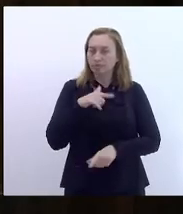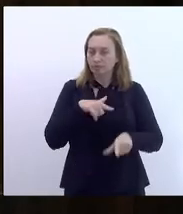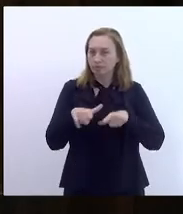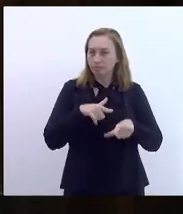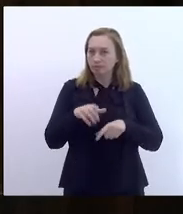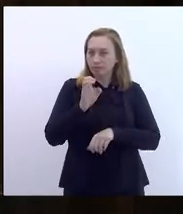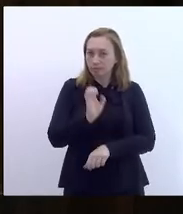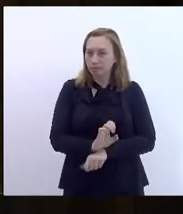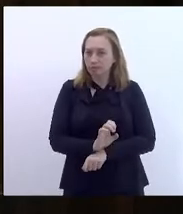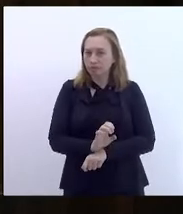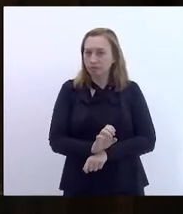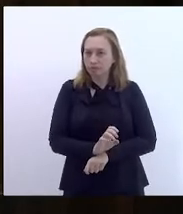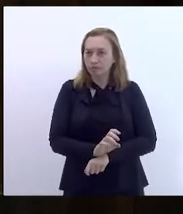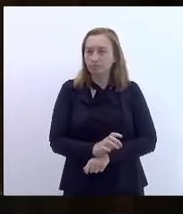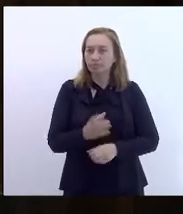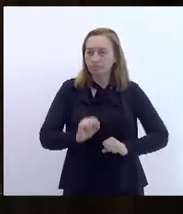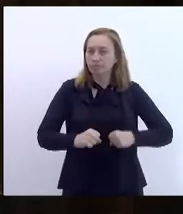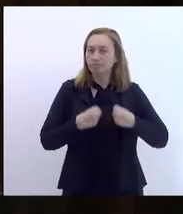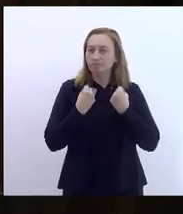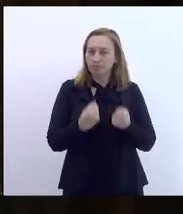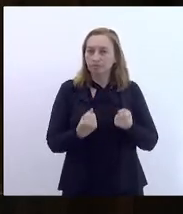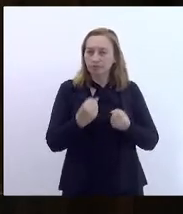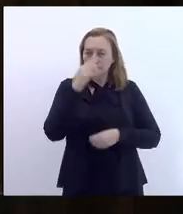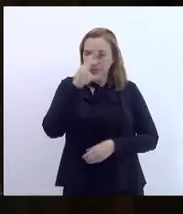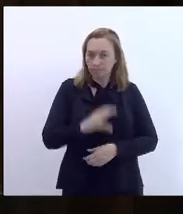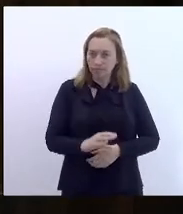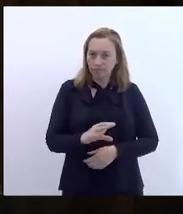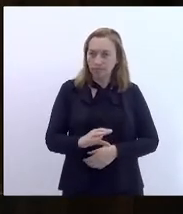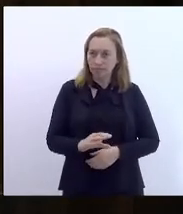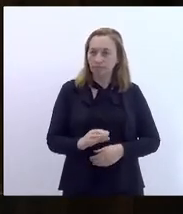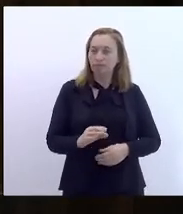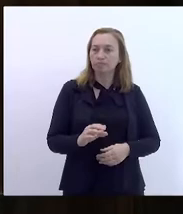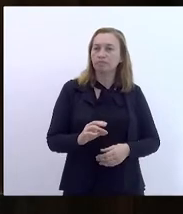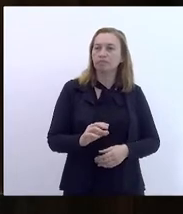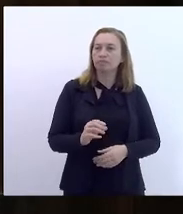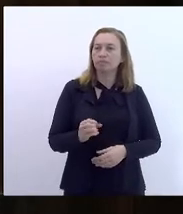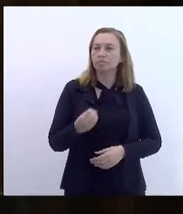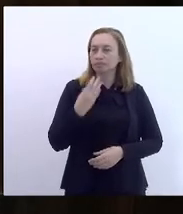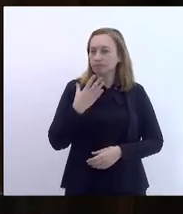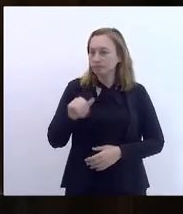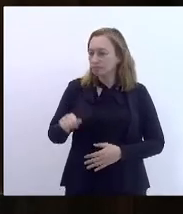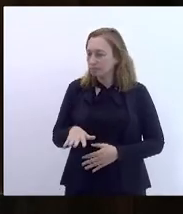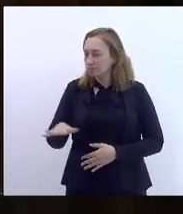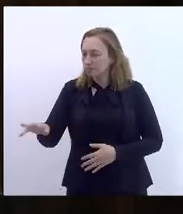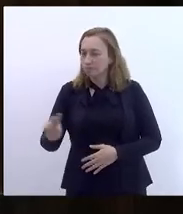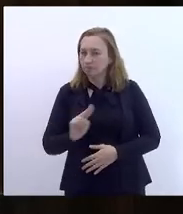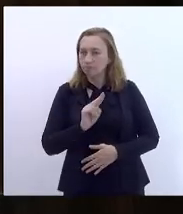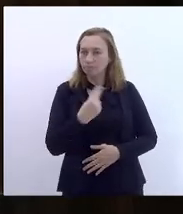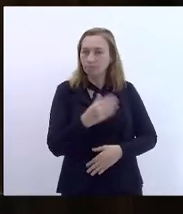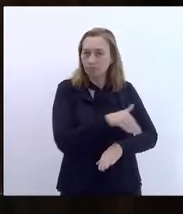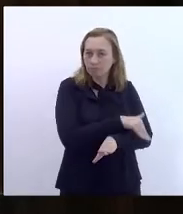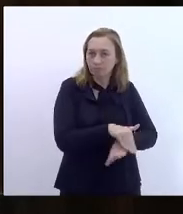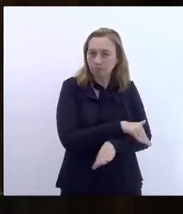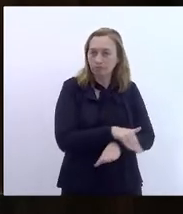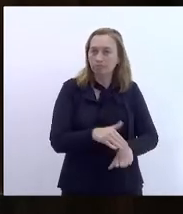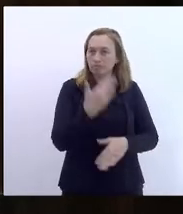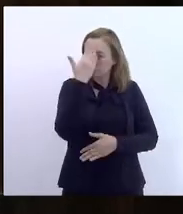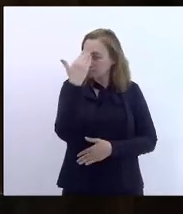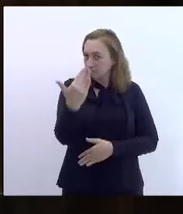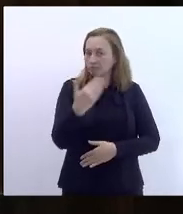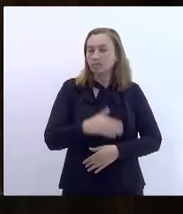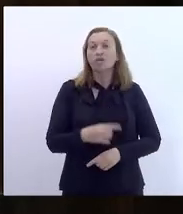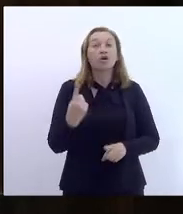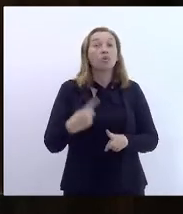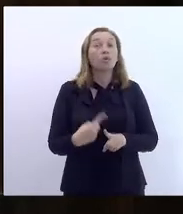no estado e para defender o cidadão de bem seja ele favelado ou do asfalto ele vai agradecer